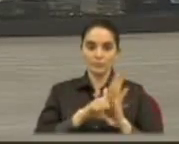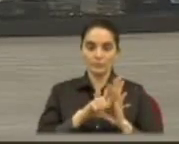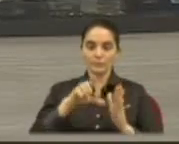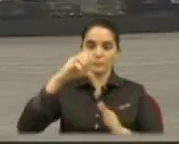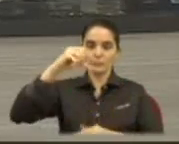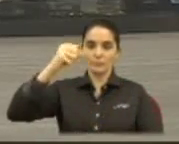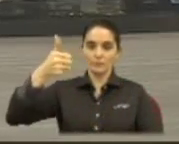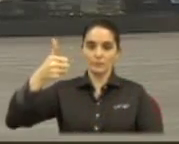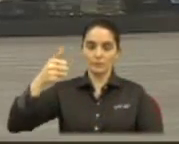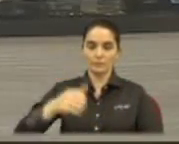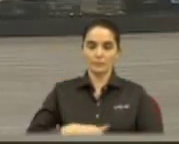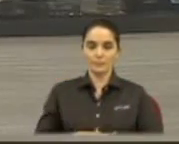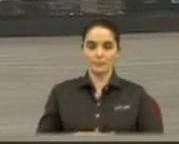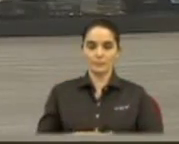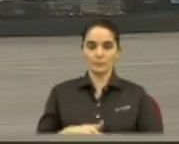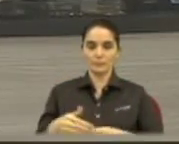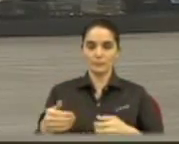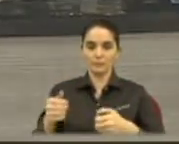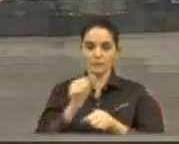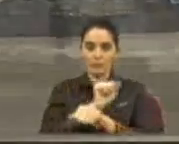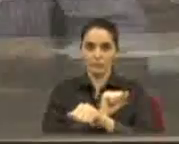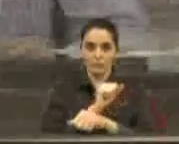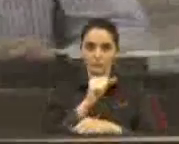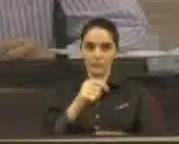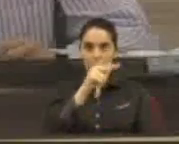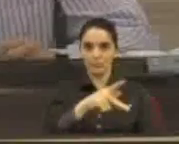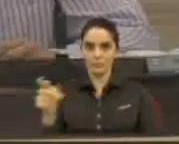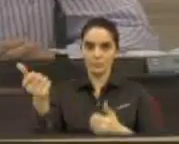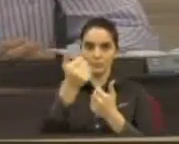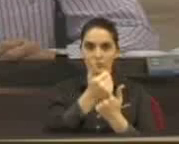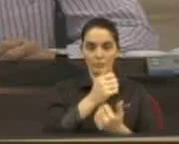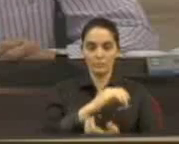2015. Suspendo os trabalhos para que o presidente continue a sessão.